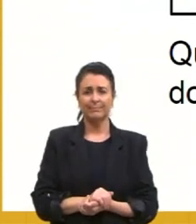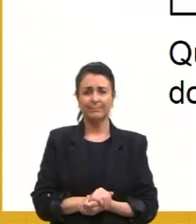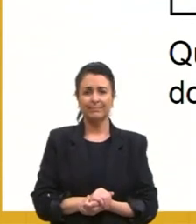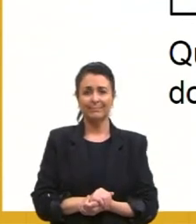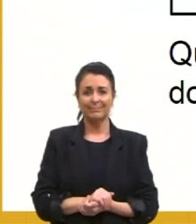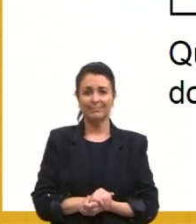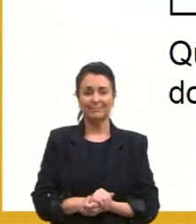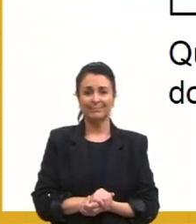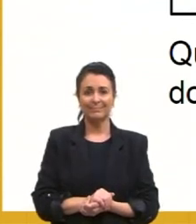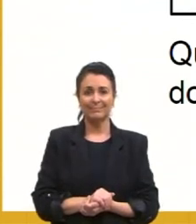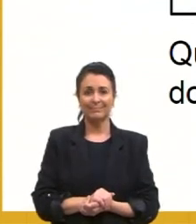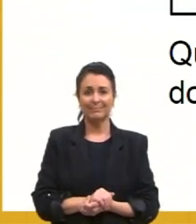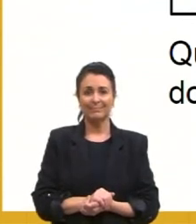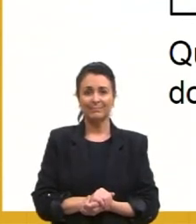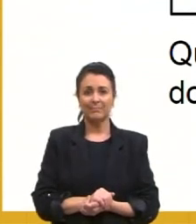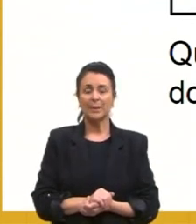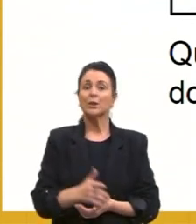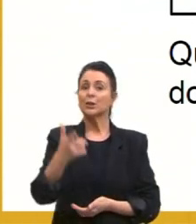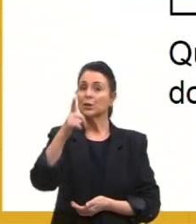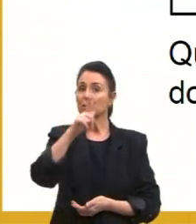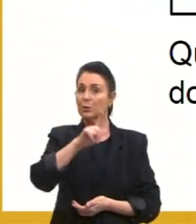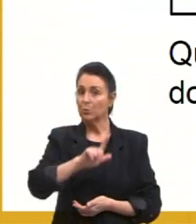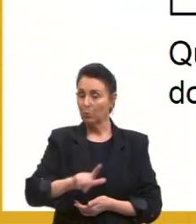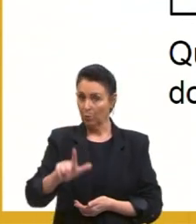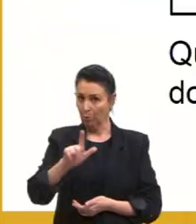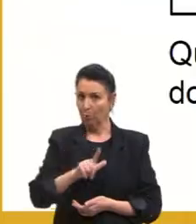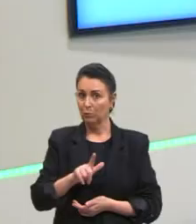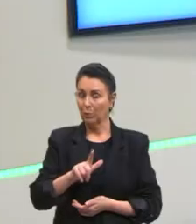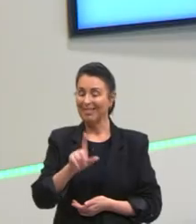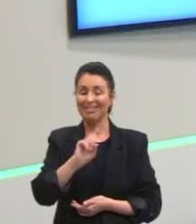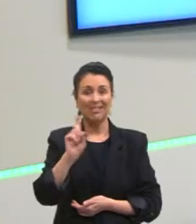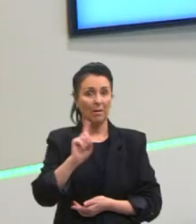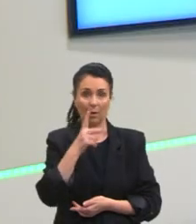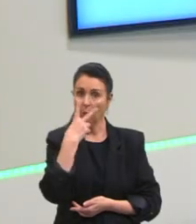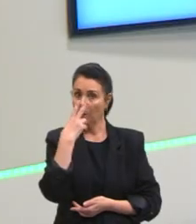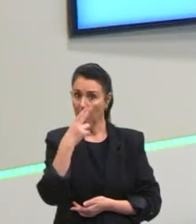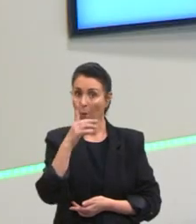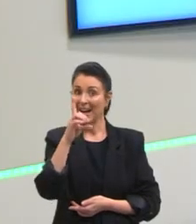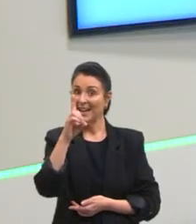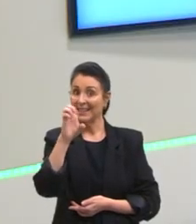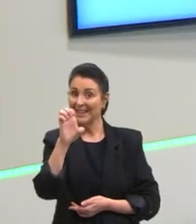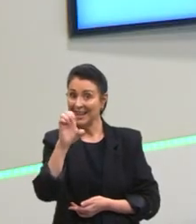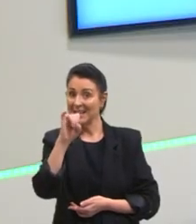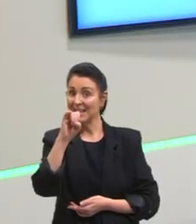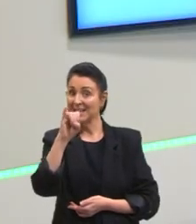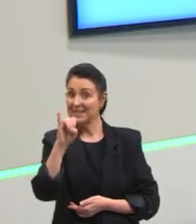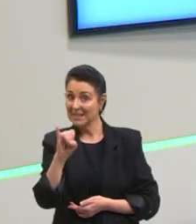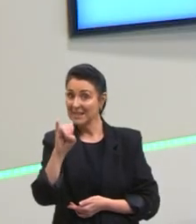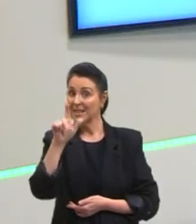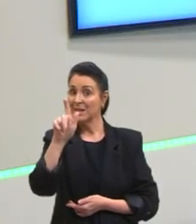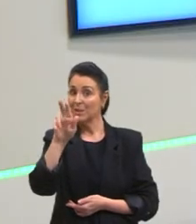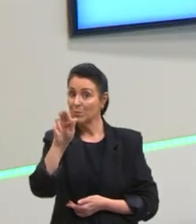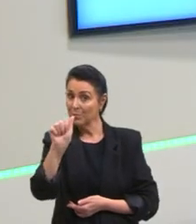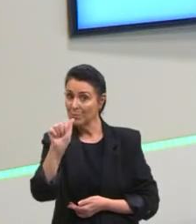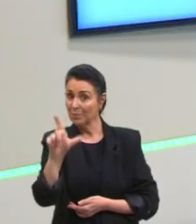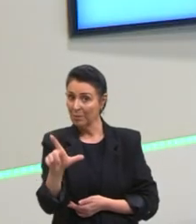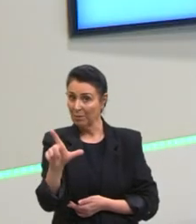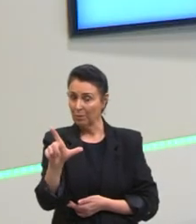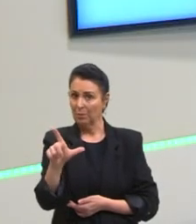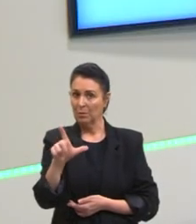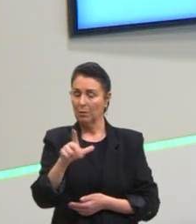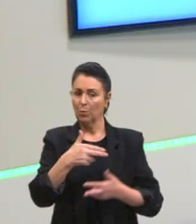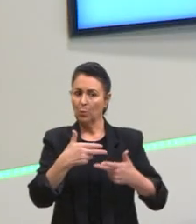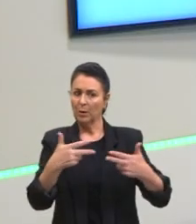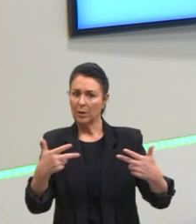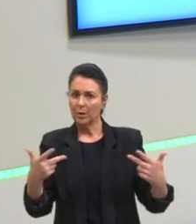Então, aqui, reafirmando a questão da desigualdade, quando existe pelo menos um elemento que